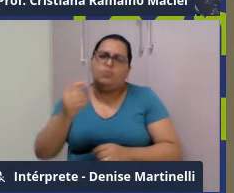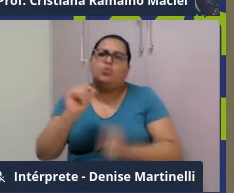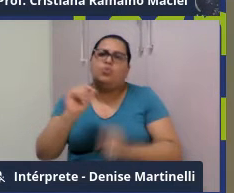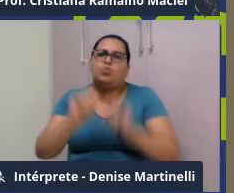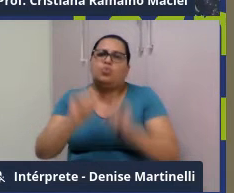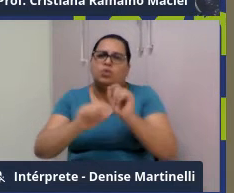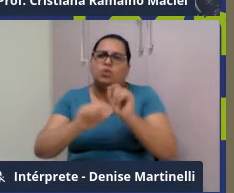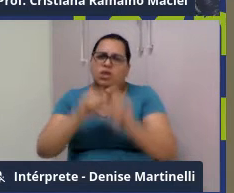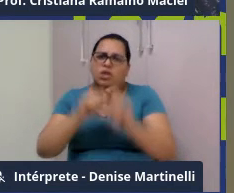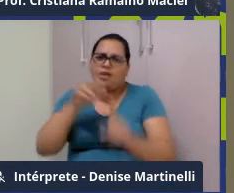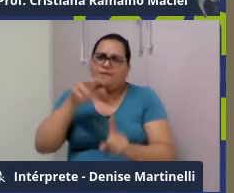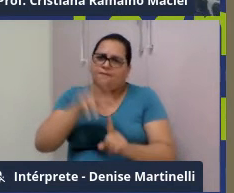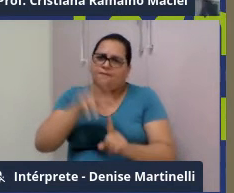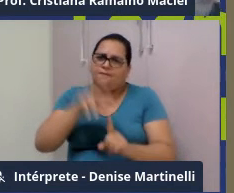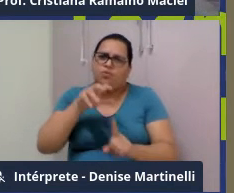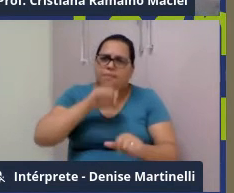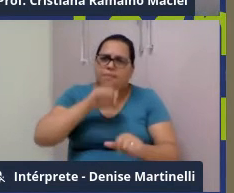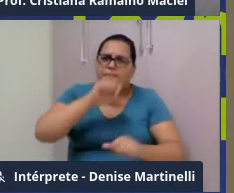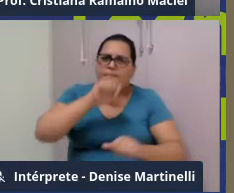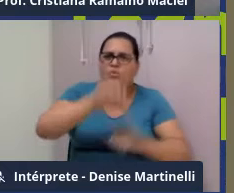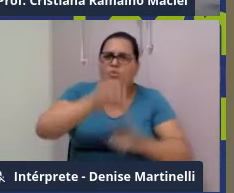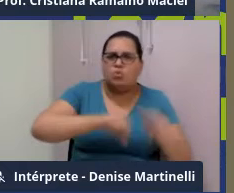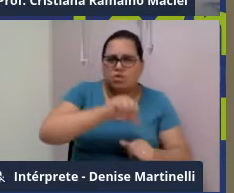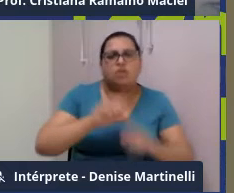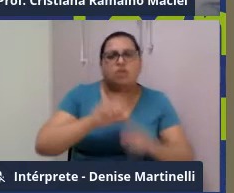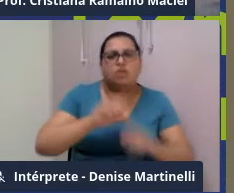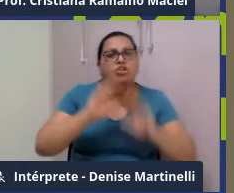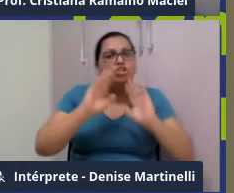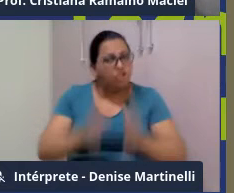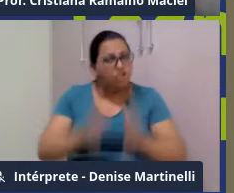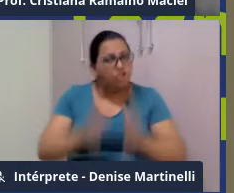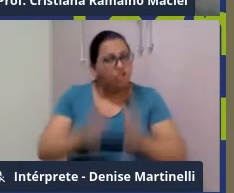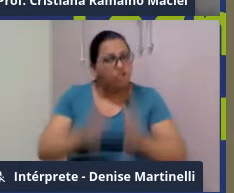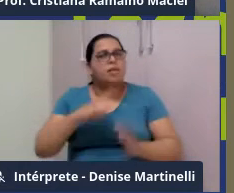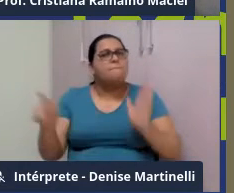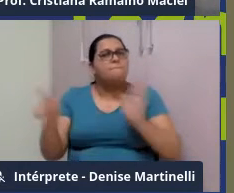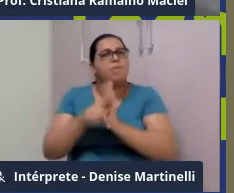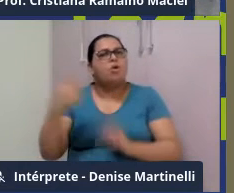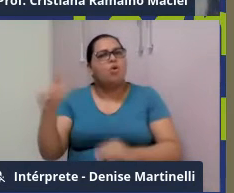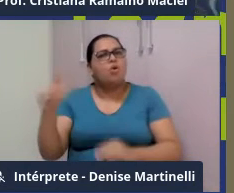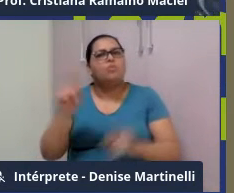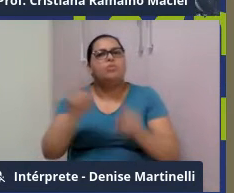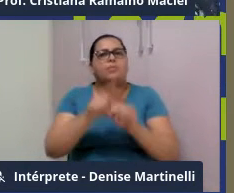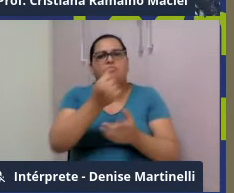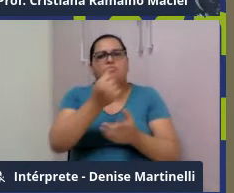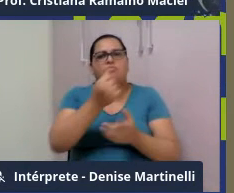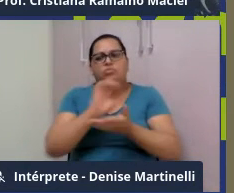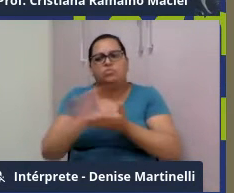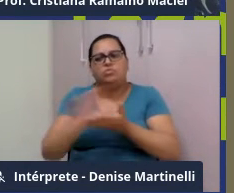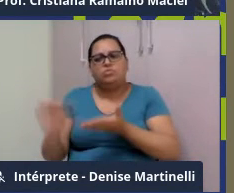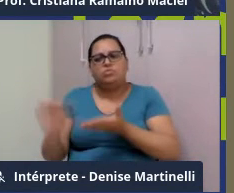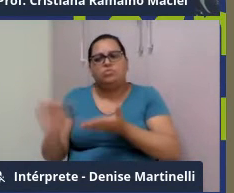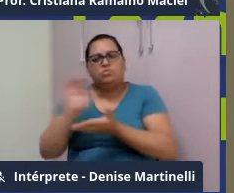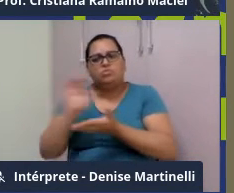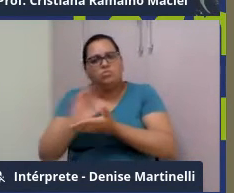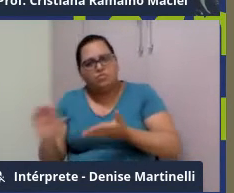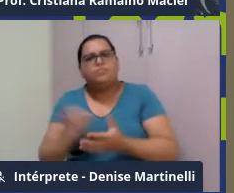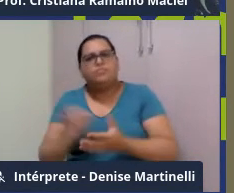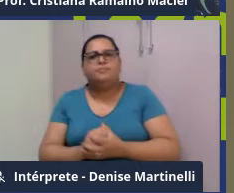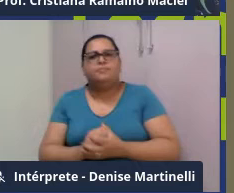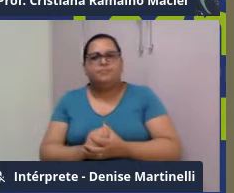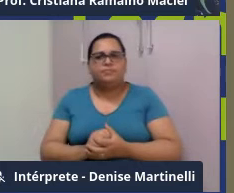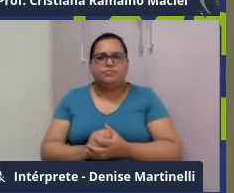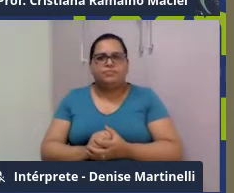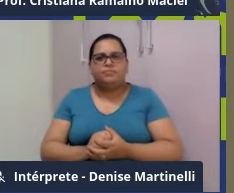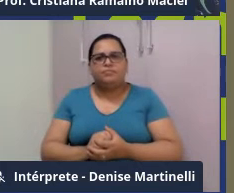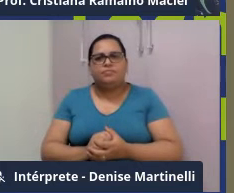recurso e ganho zootécnico. Professora Cristiana, Pois não? desculpa interromper, só para avisar sobre